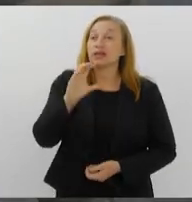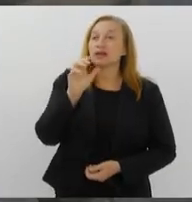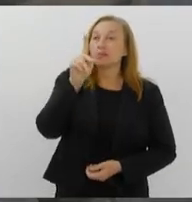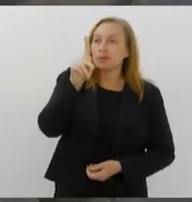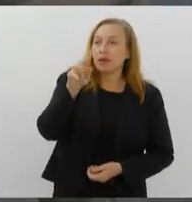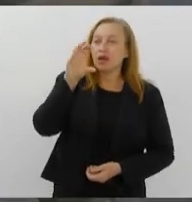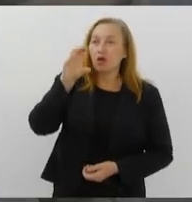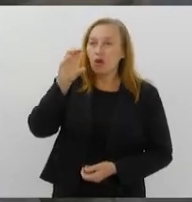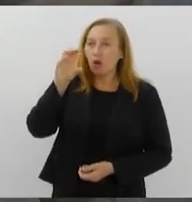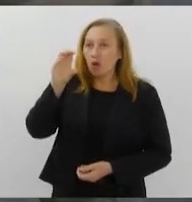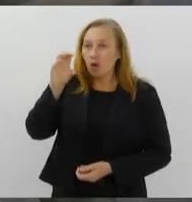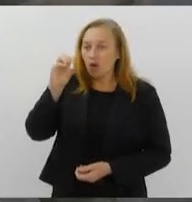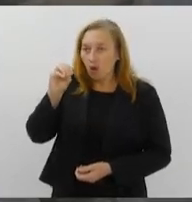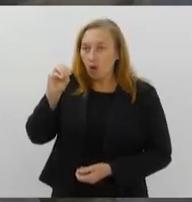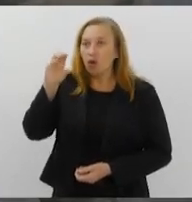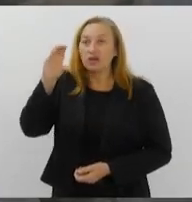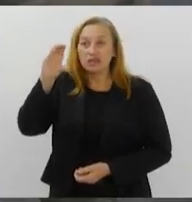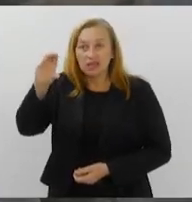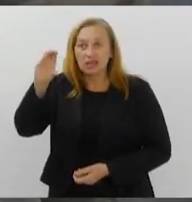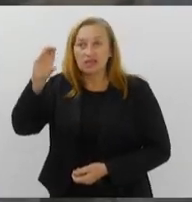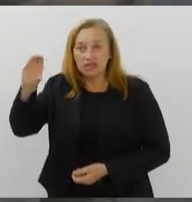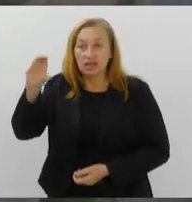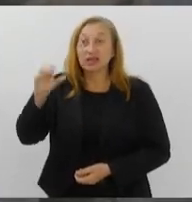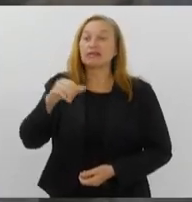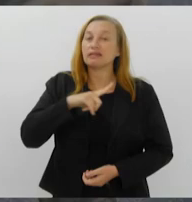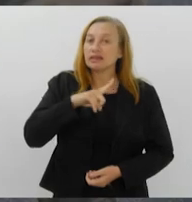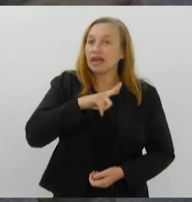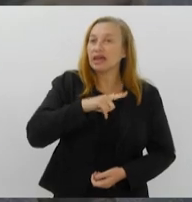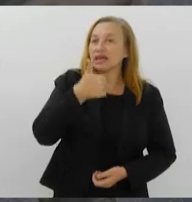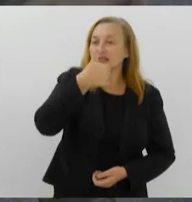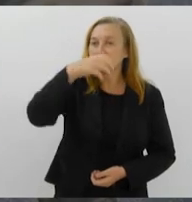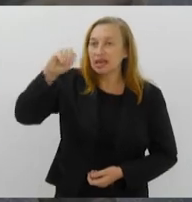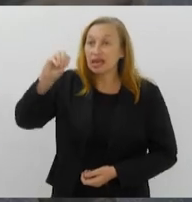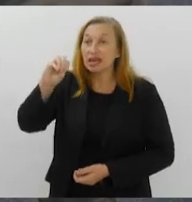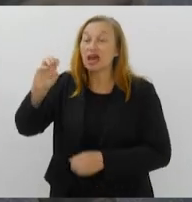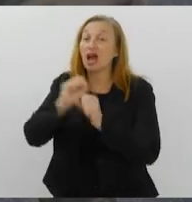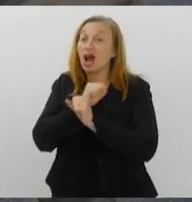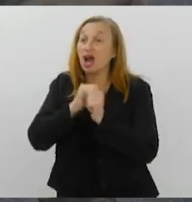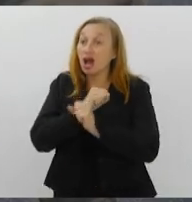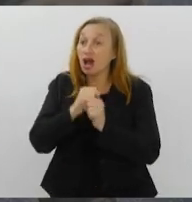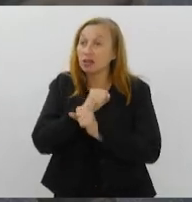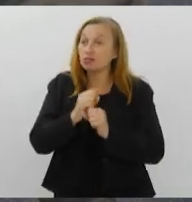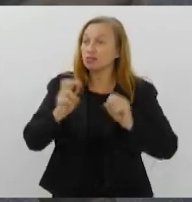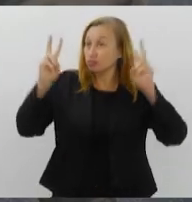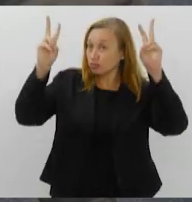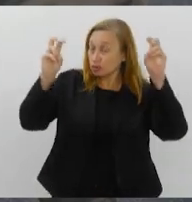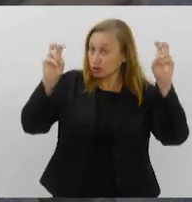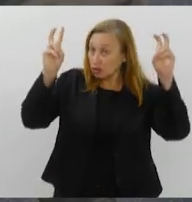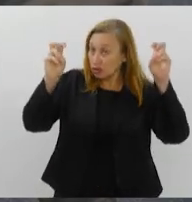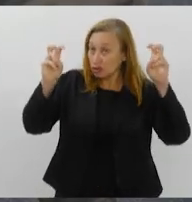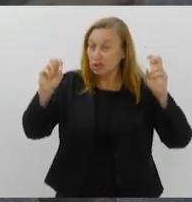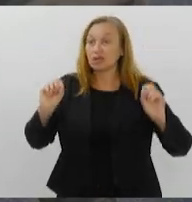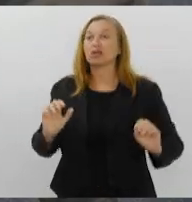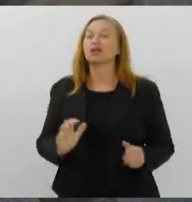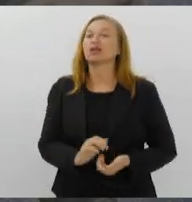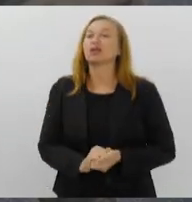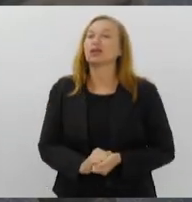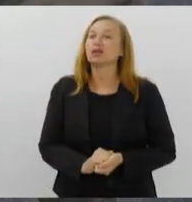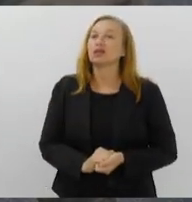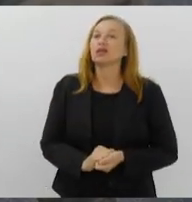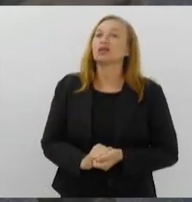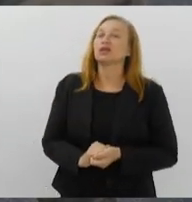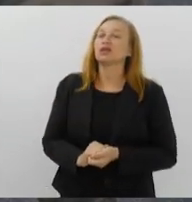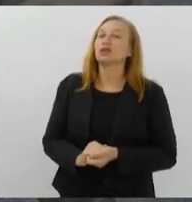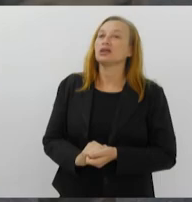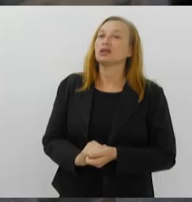P-O-C-C-C. Tem 100 anos essa teoria, trazida da iniciativa privada e que